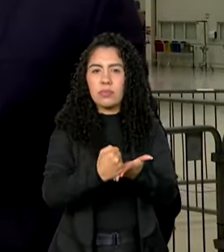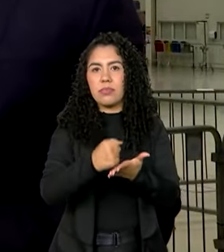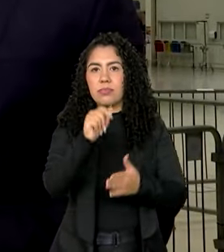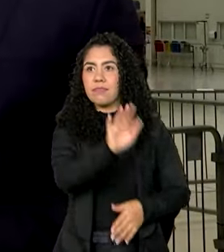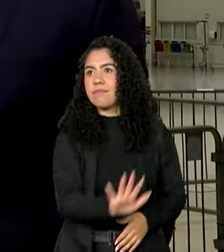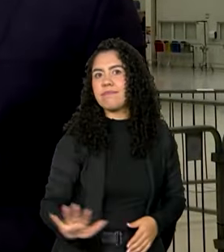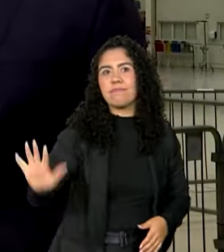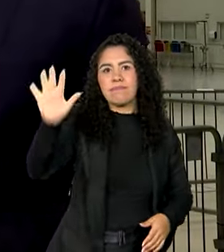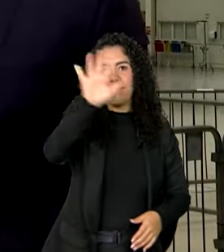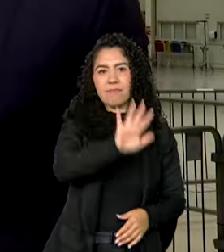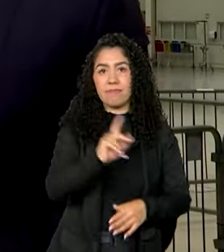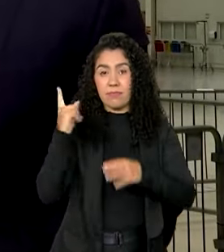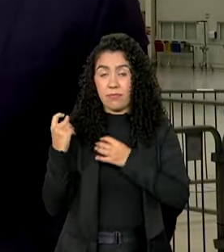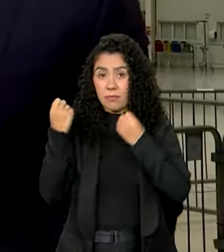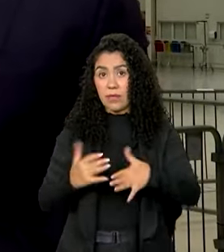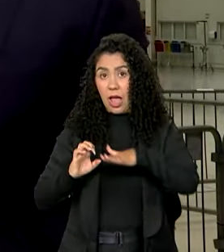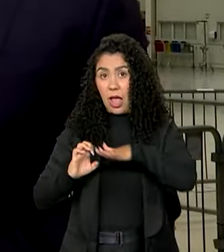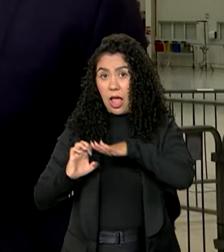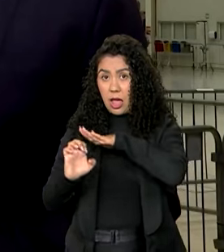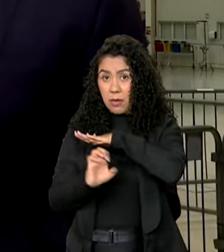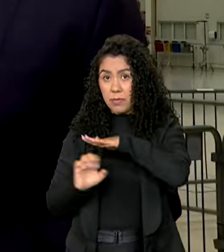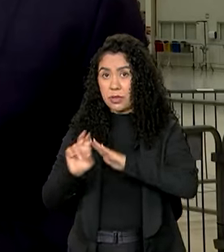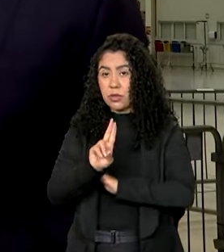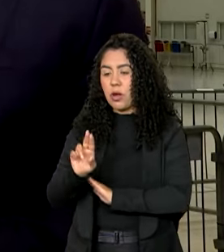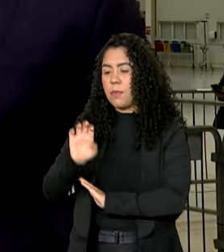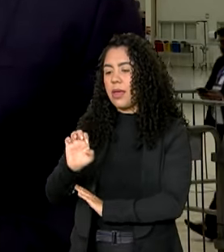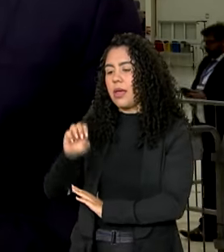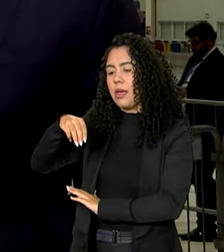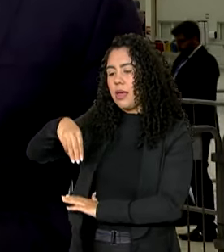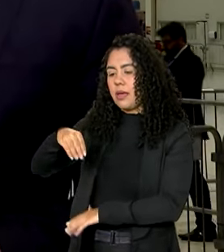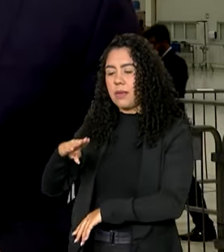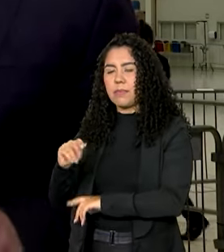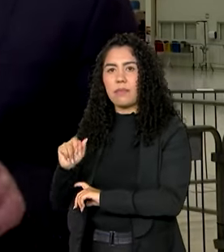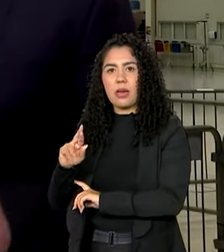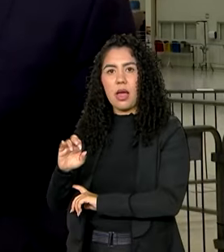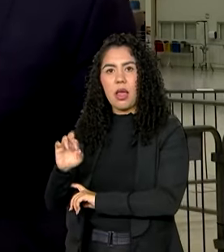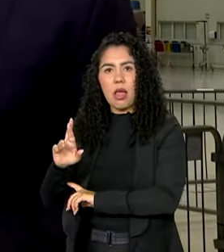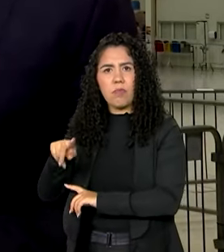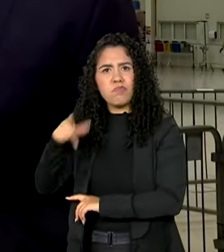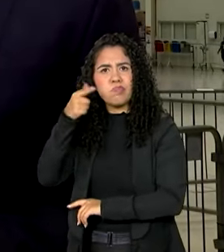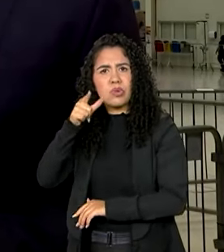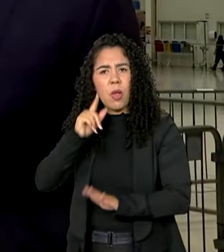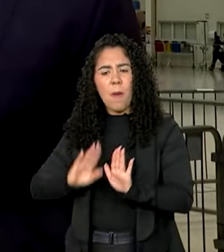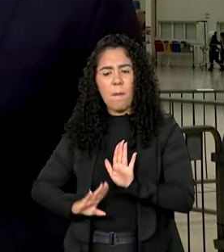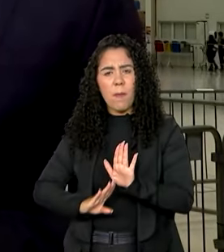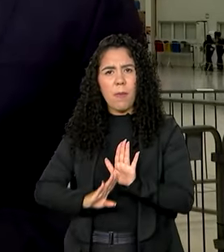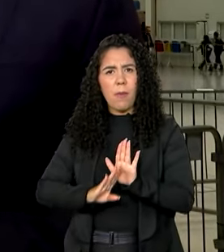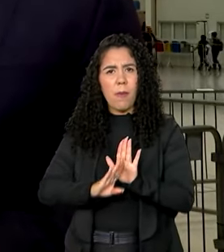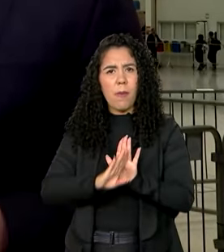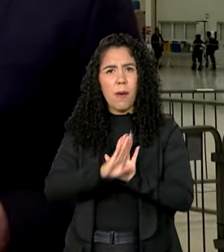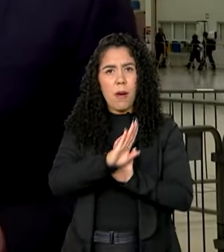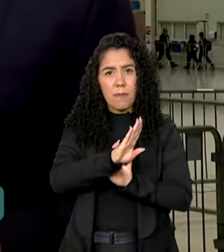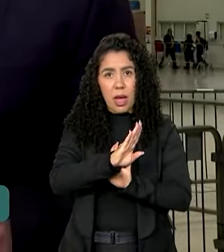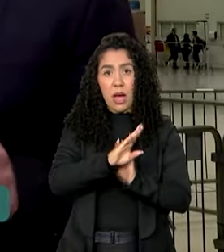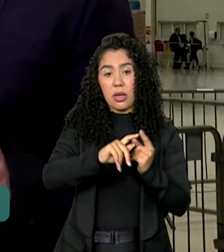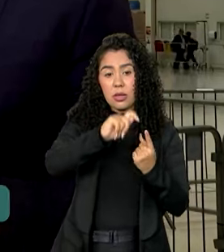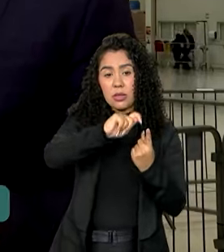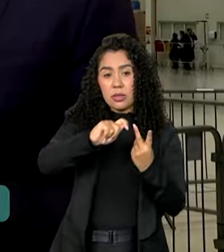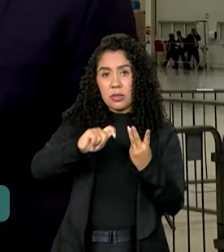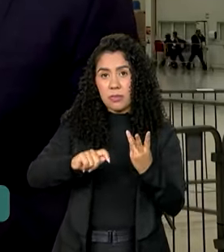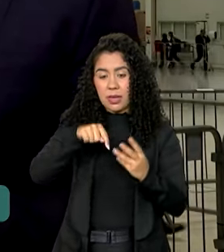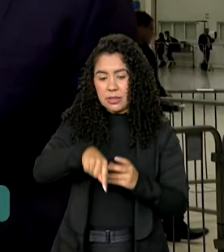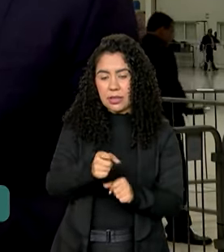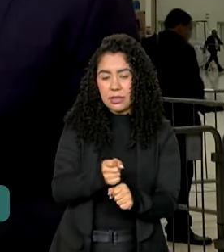tem apresentado um ritmo forte crescimento. Somente no primeiro trimestre deste ano, foram entregues